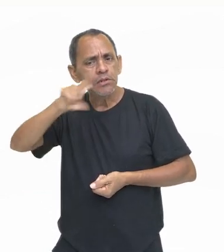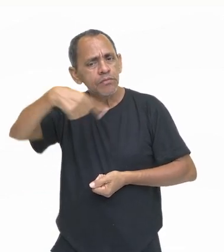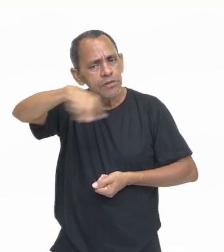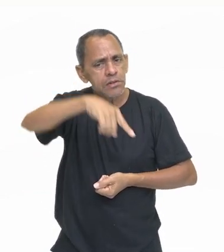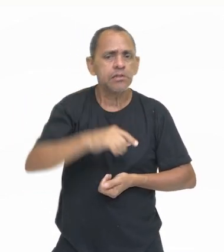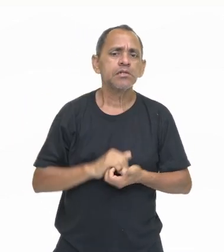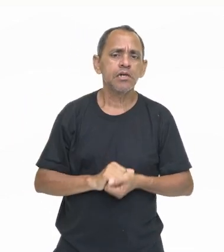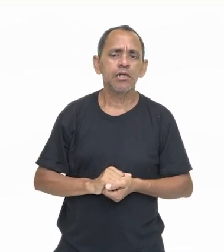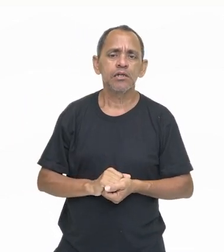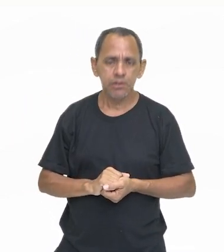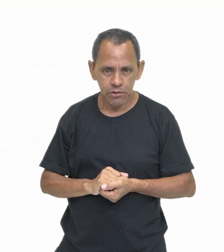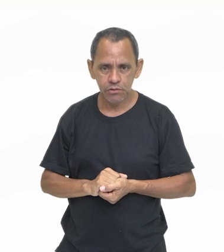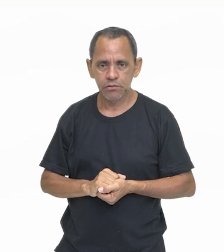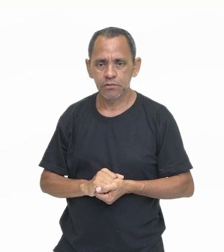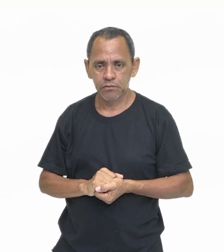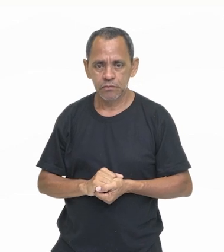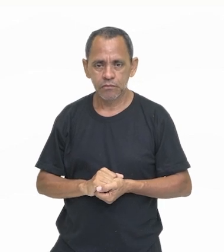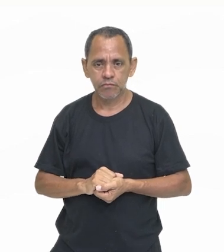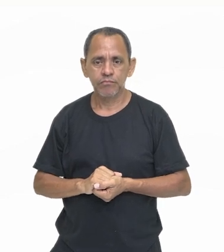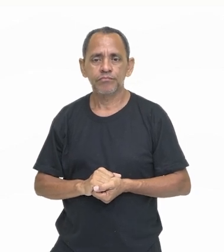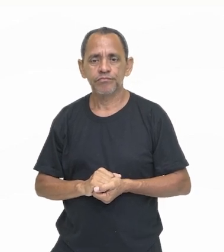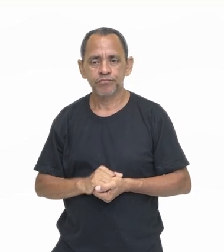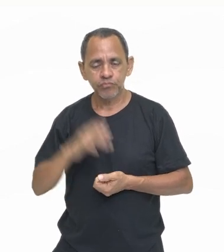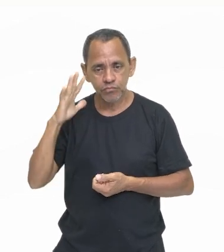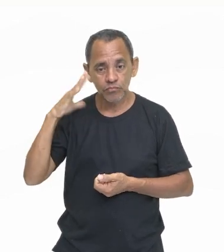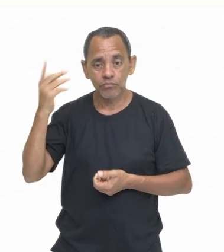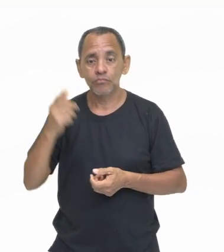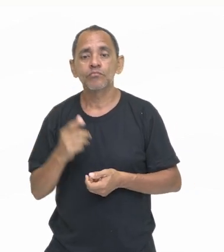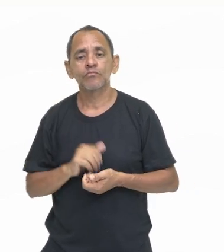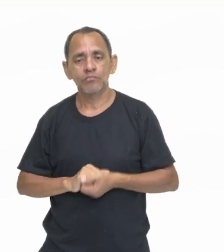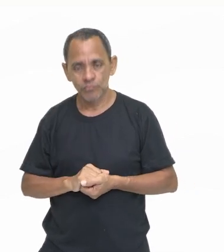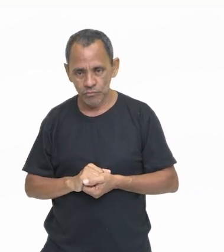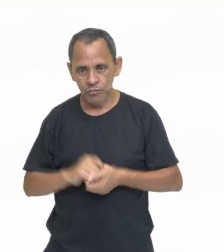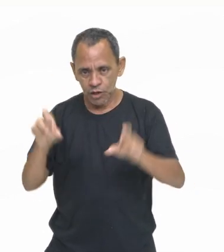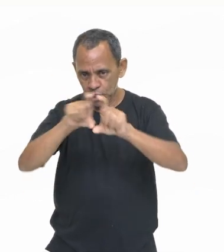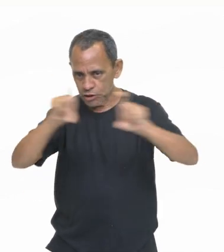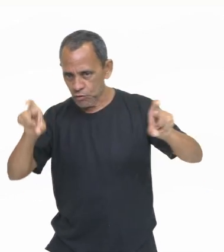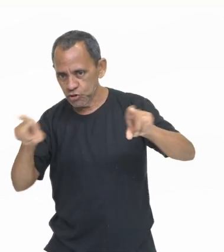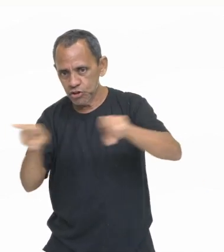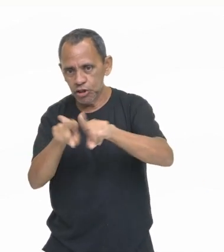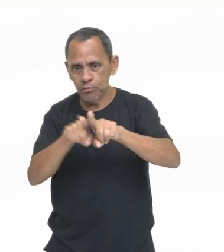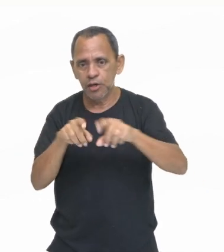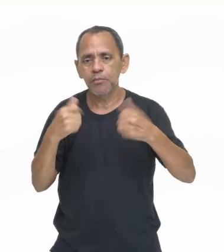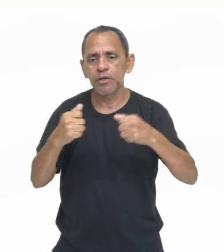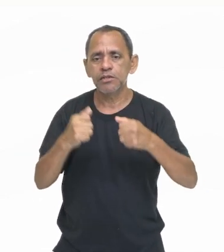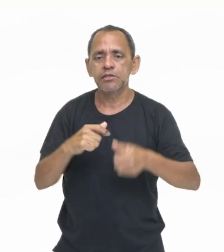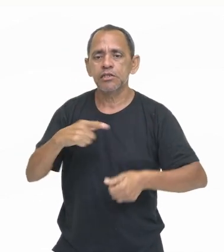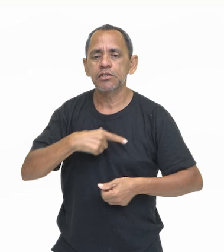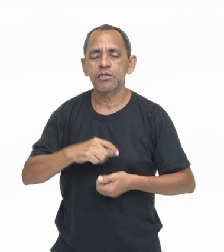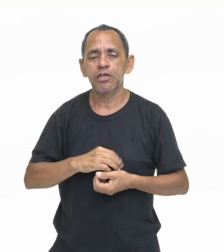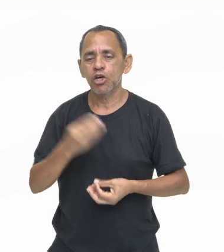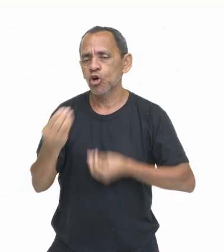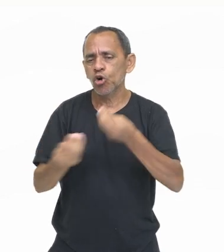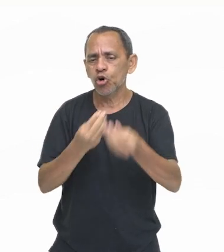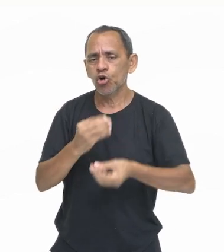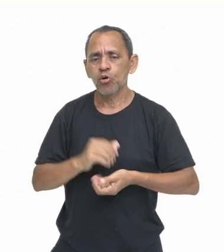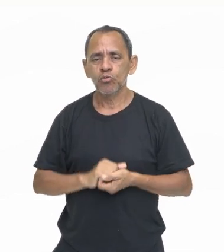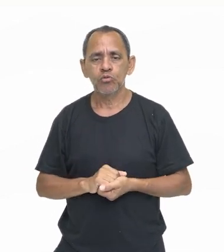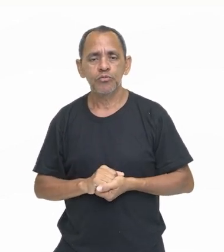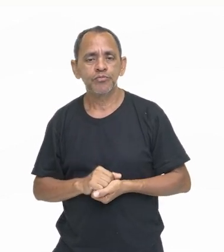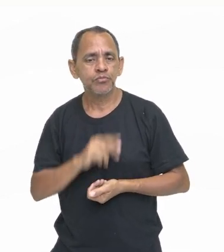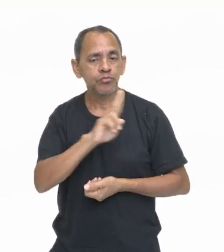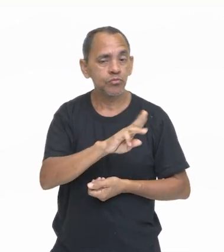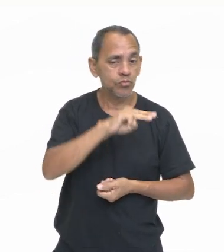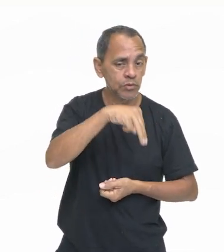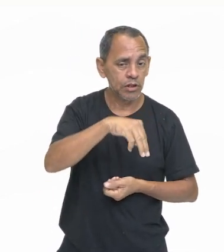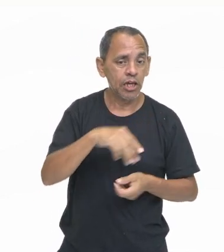precisa que as unidades de medidas, ou melhor, os dados fornecidos pela questão, todos estejam na mesma unidade de medida para você poder